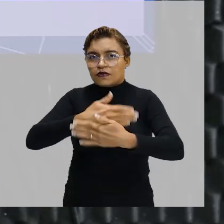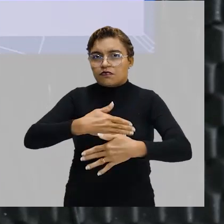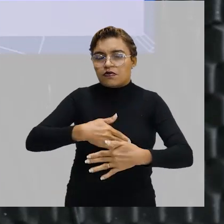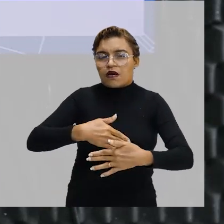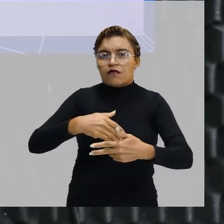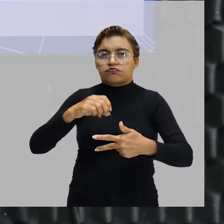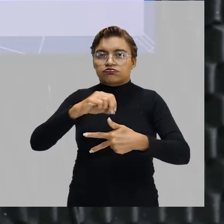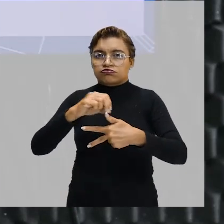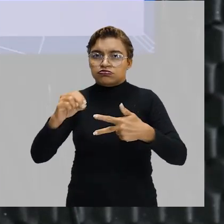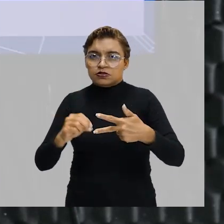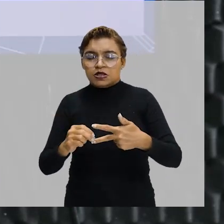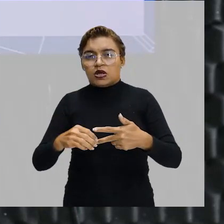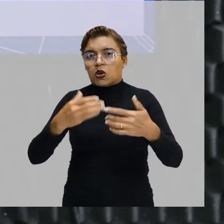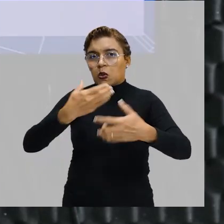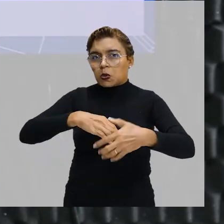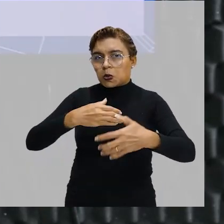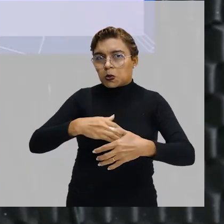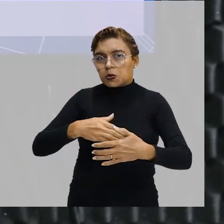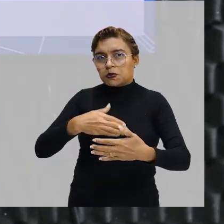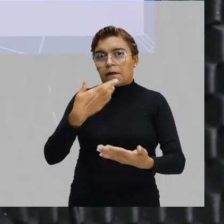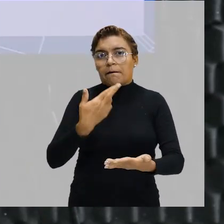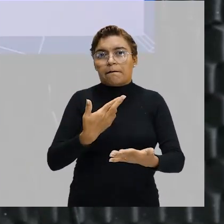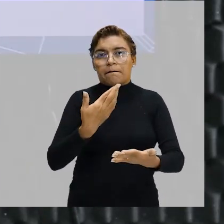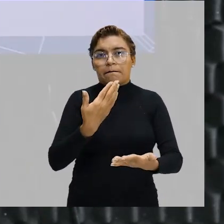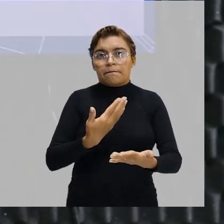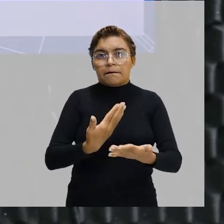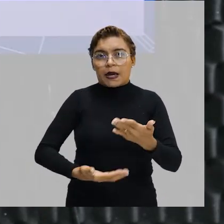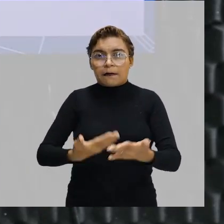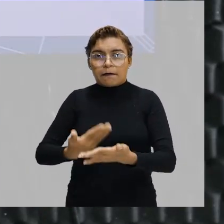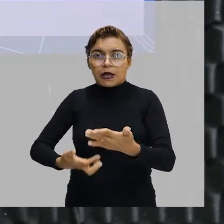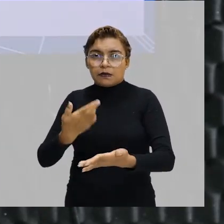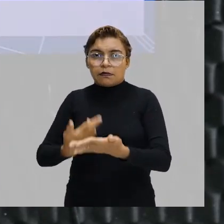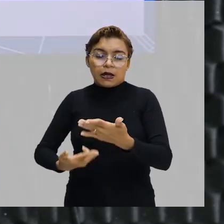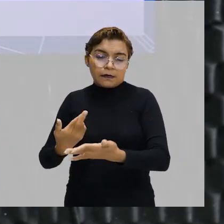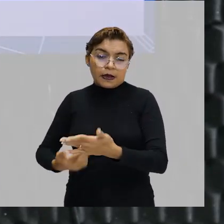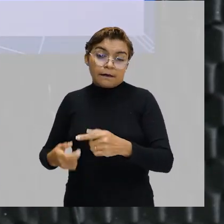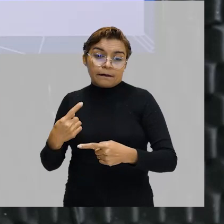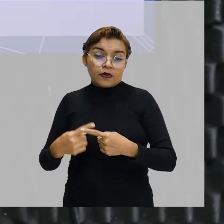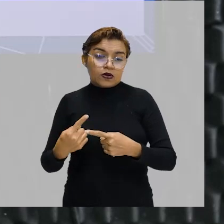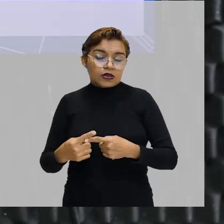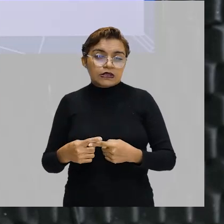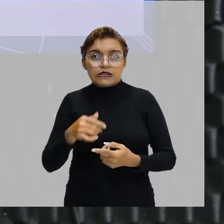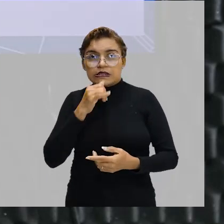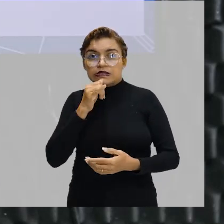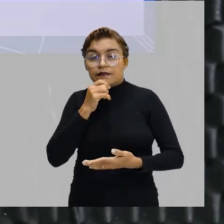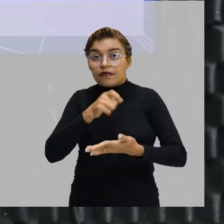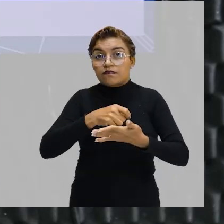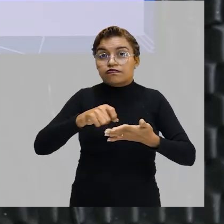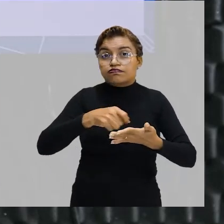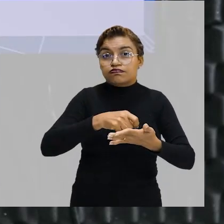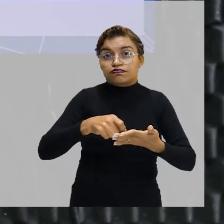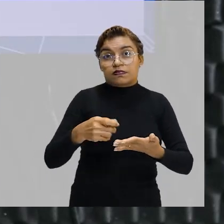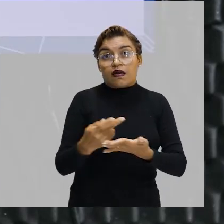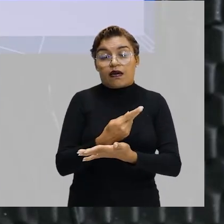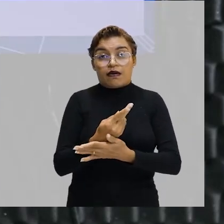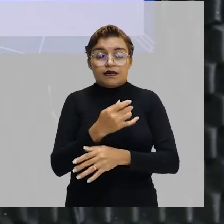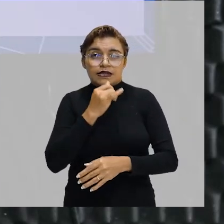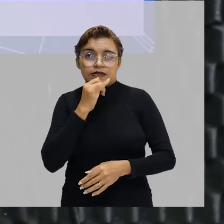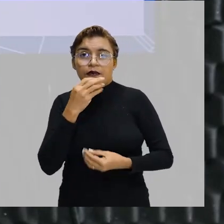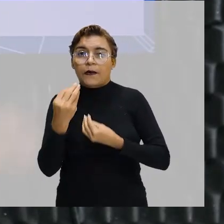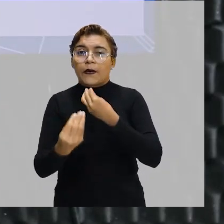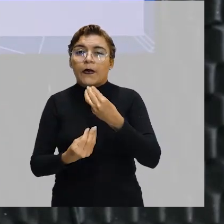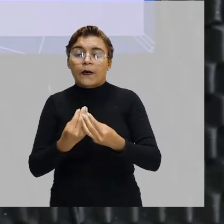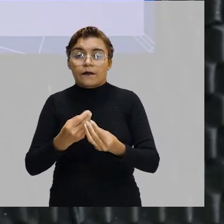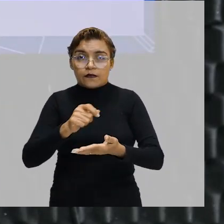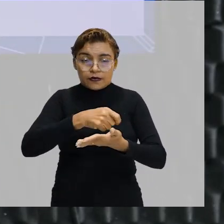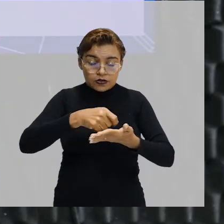concurso público, por causa de interpretação textual. Cacau, como é que eu me torno um excelente aluno em produção